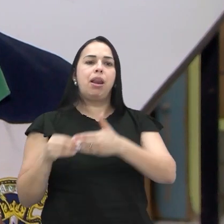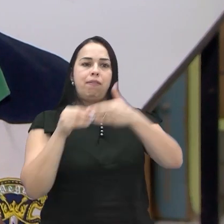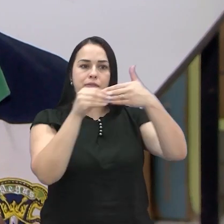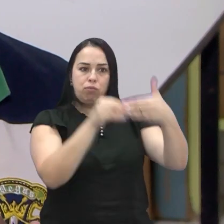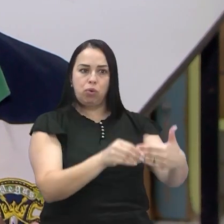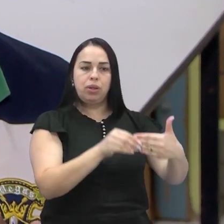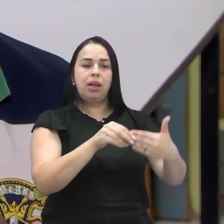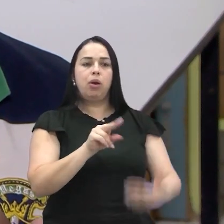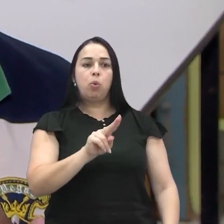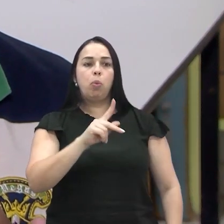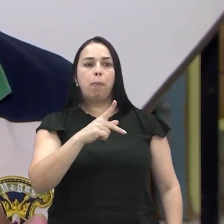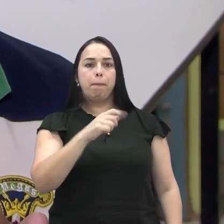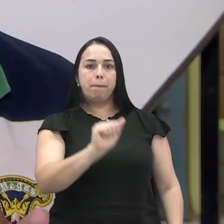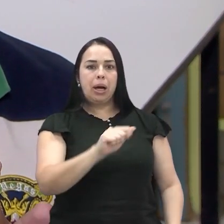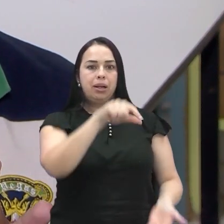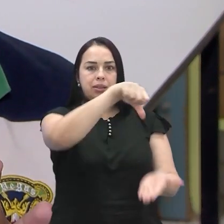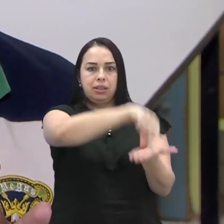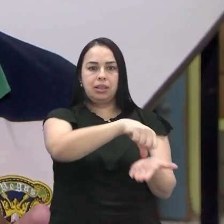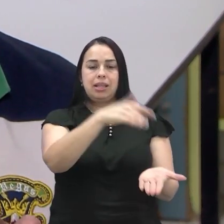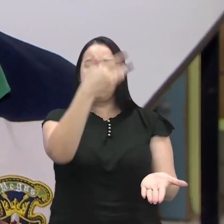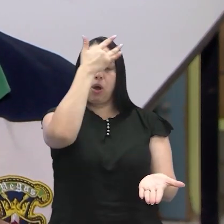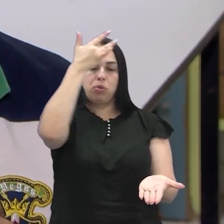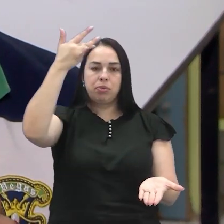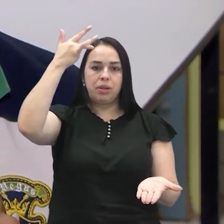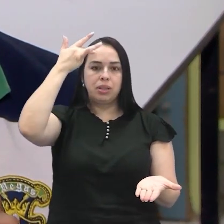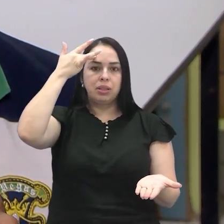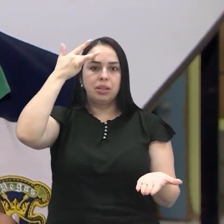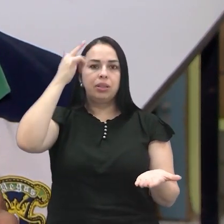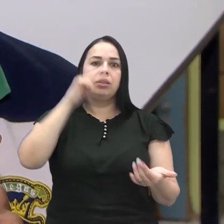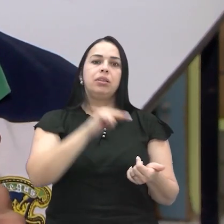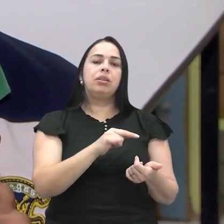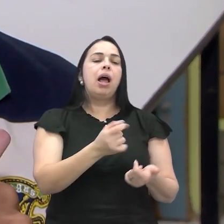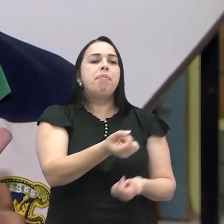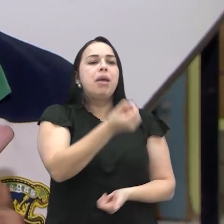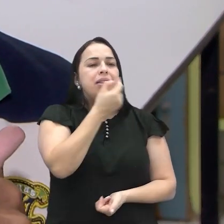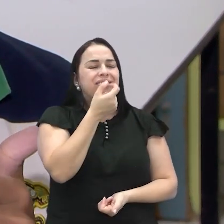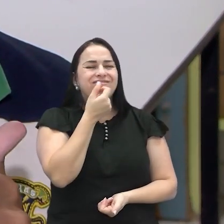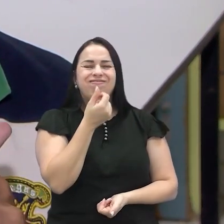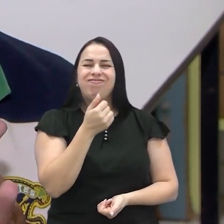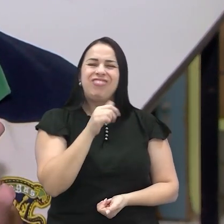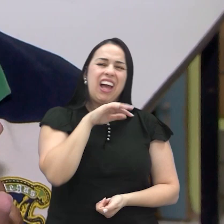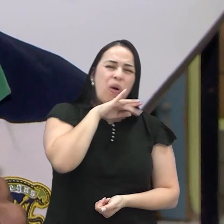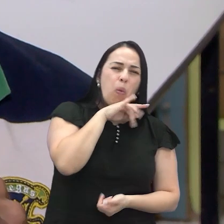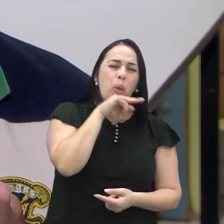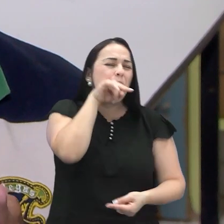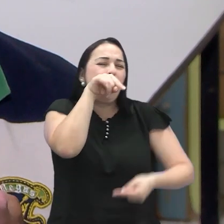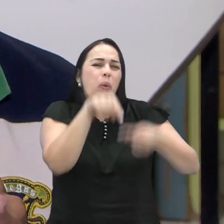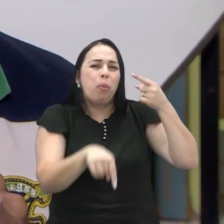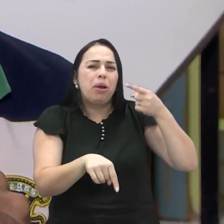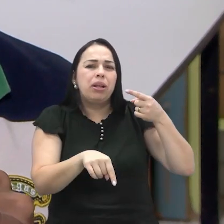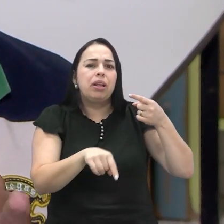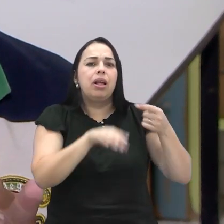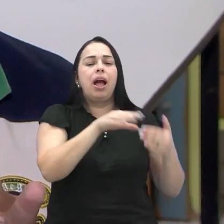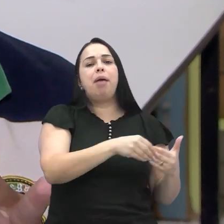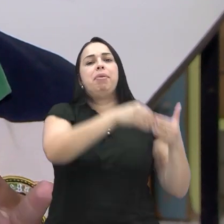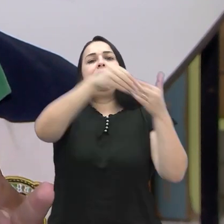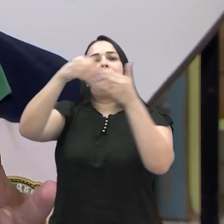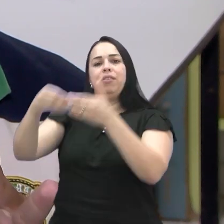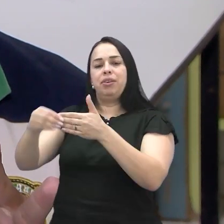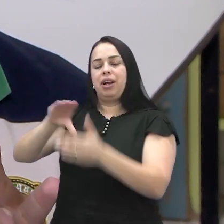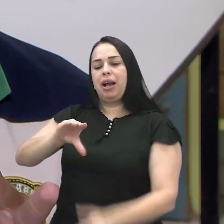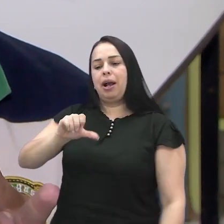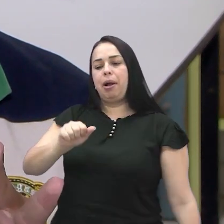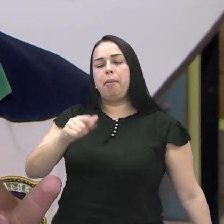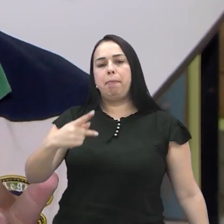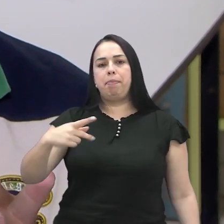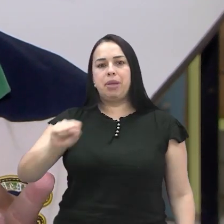UPA de saúde mental. Na UPA de saúde mental eles puseram remédio, o remédio não deu muito certo e tudo mais. Aí eles falaram assim, vamos levar lá para o